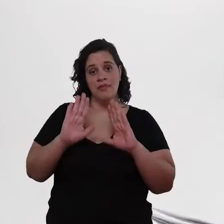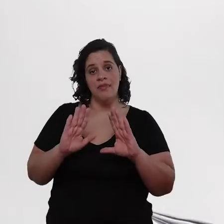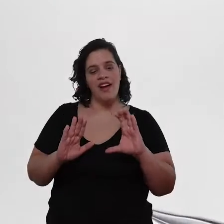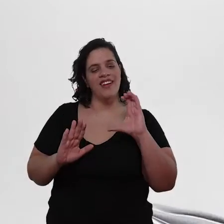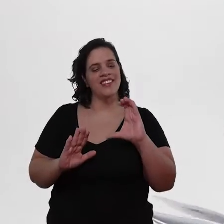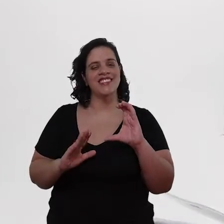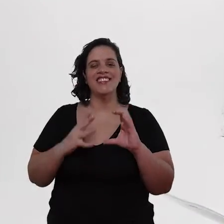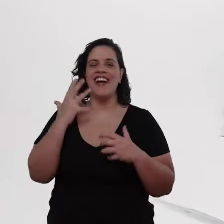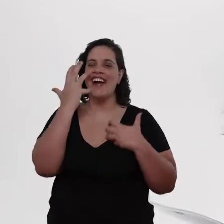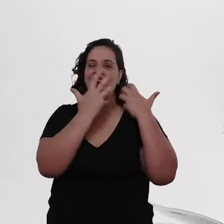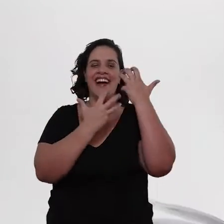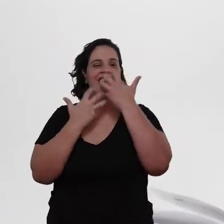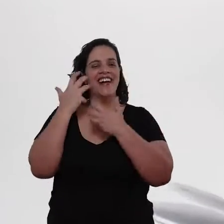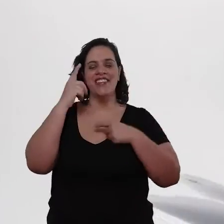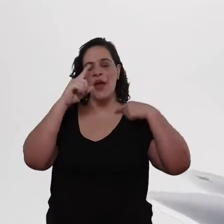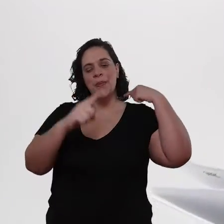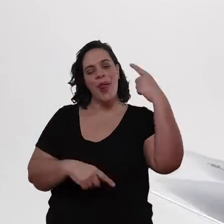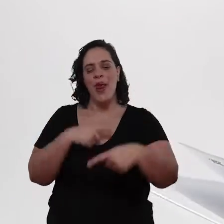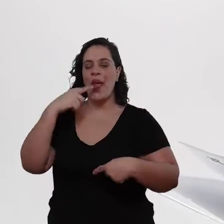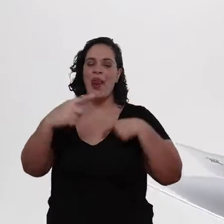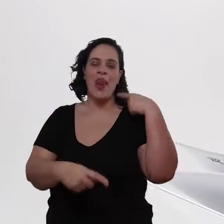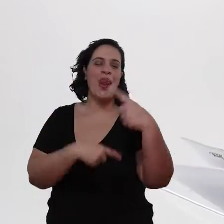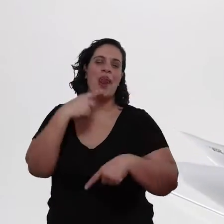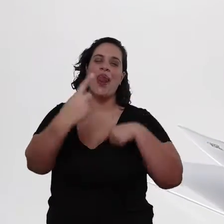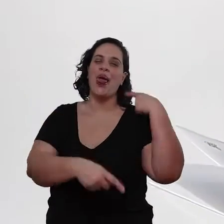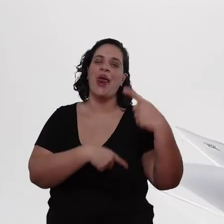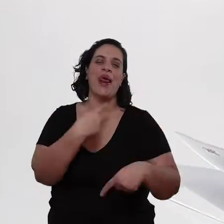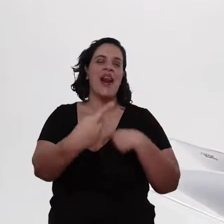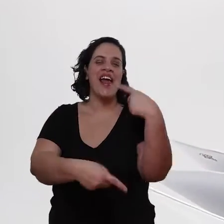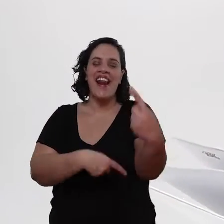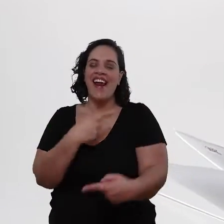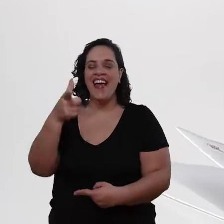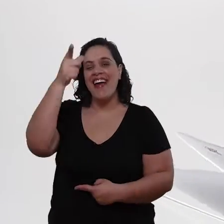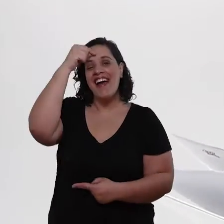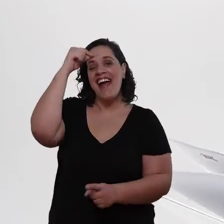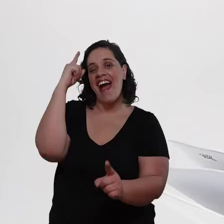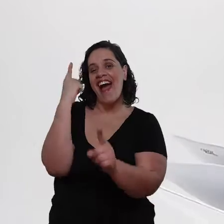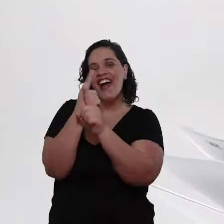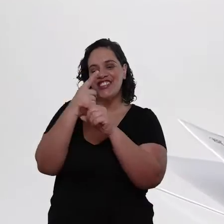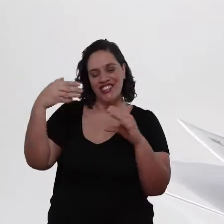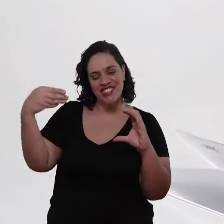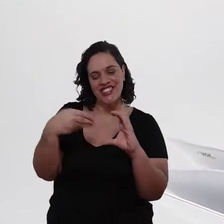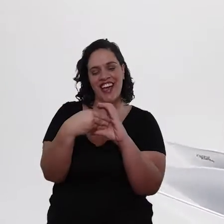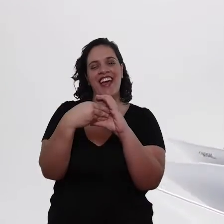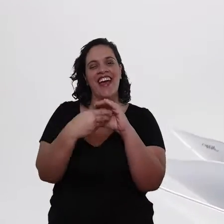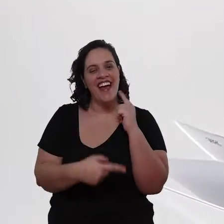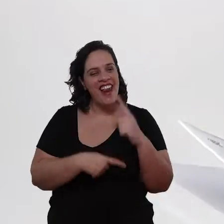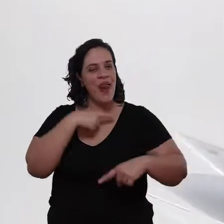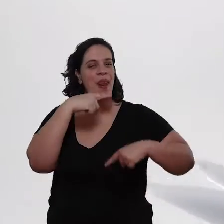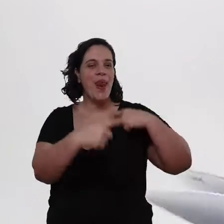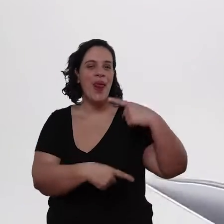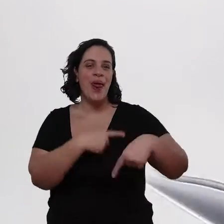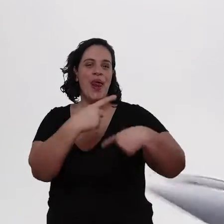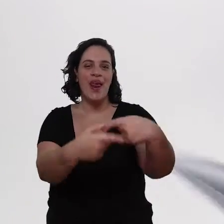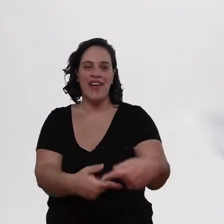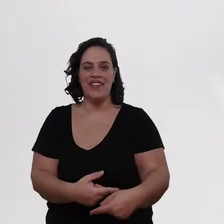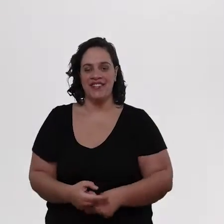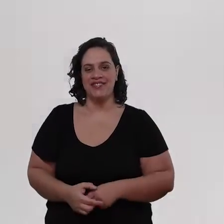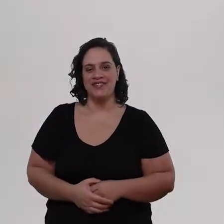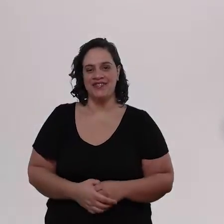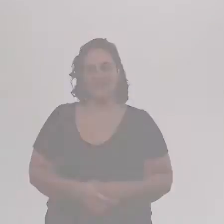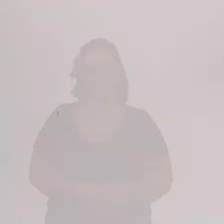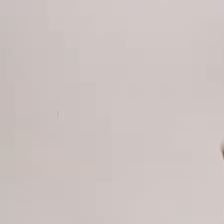Mas ele podia cantar sua canção alegre. Por fim, podia cantar. Achei a parte que faltava em mim.